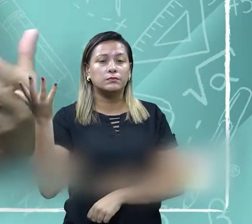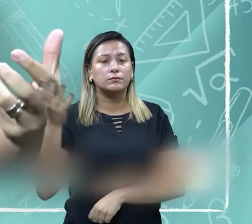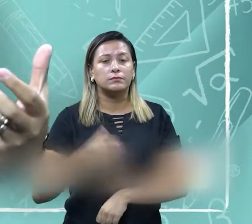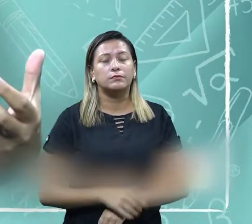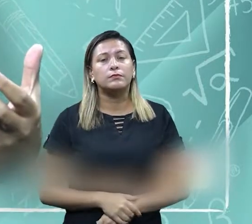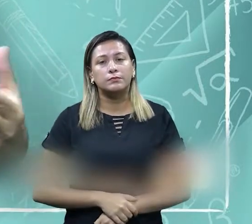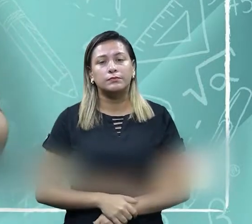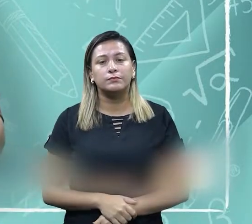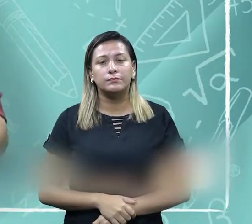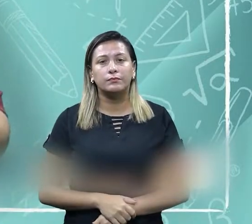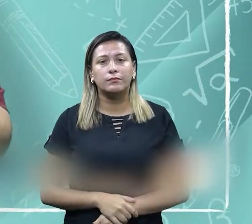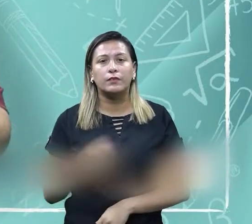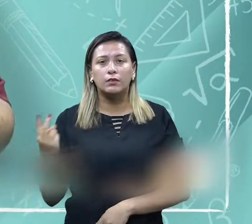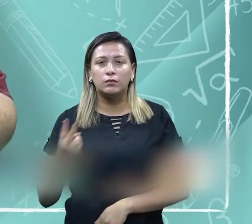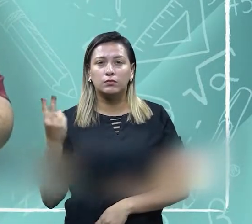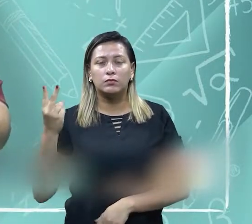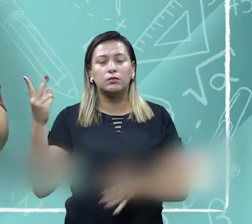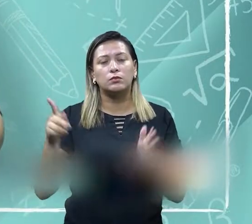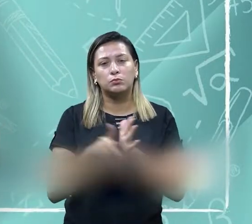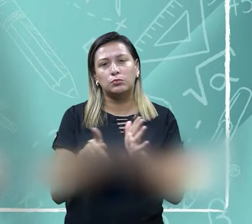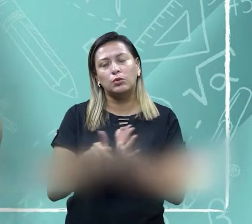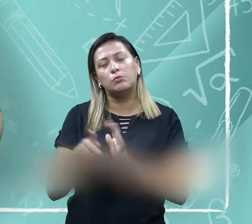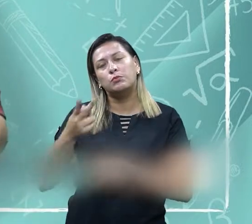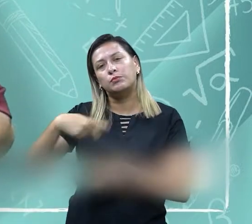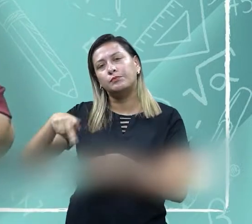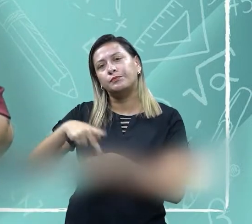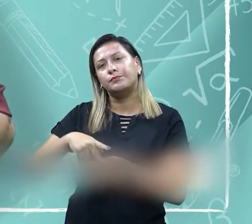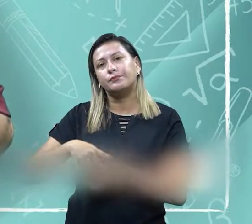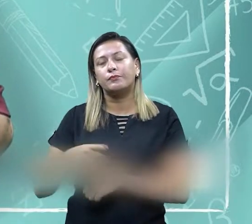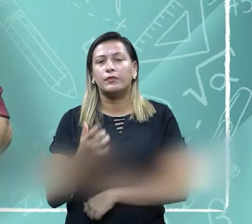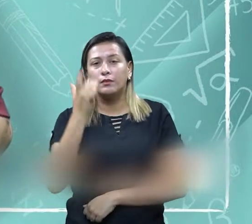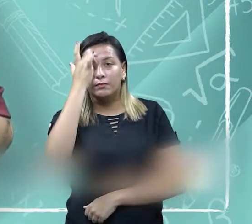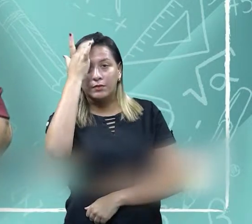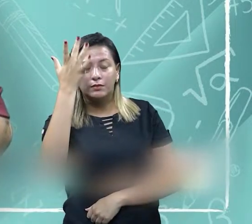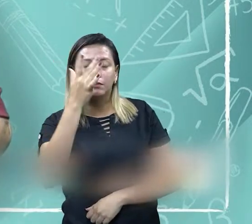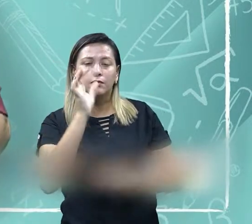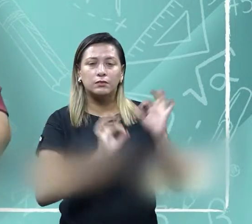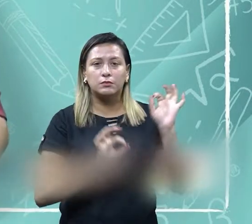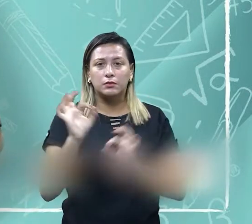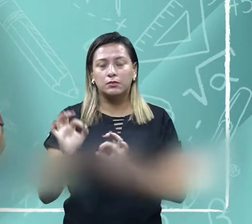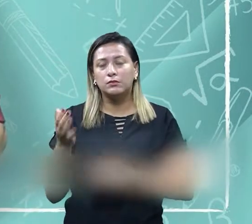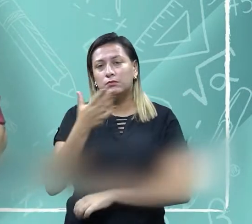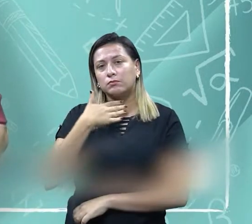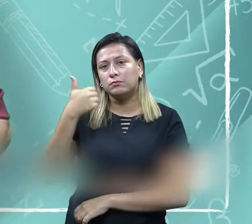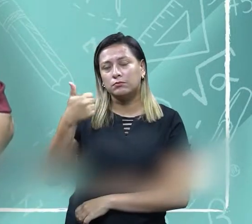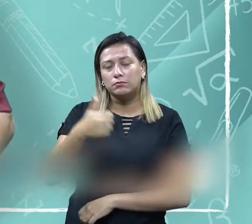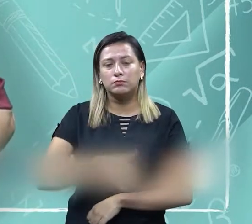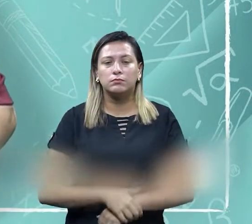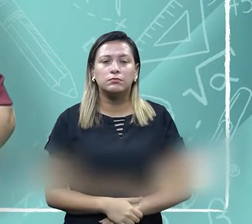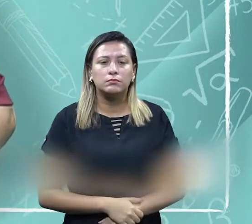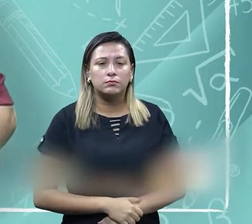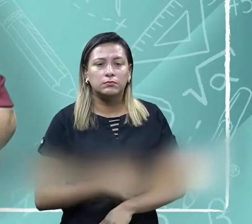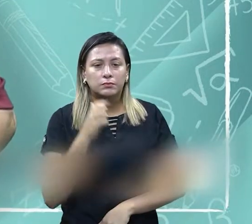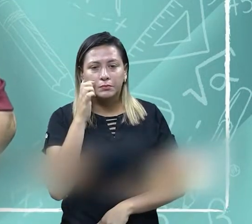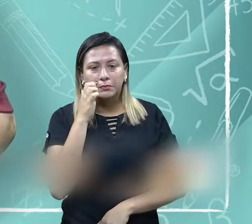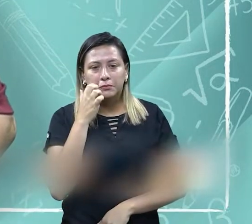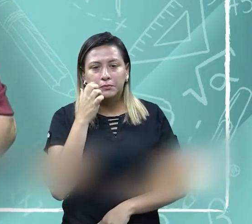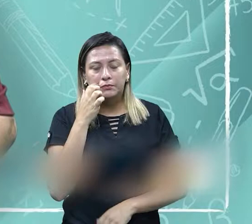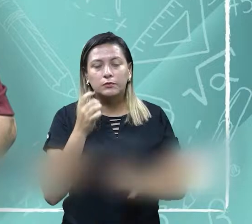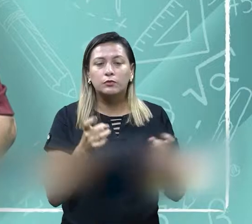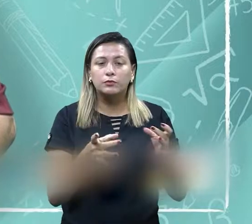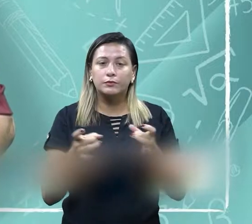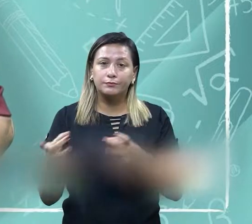acontecem nessas moedas e também facilita uma gestão melhor. Então, vender mercadorias,